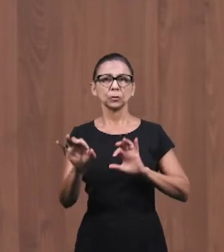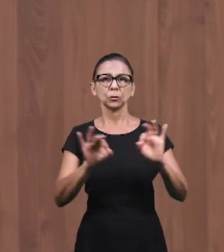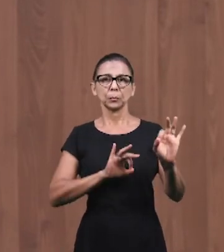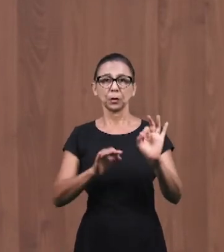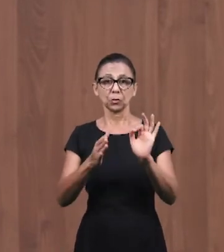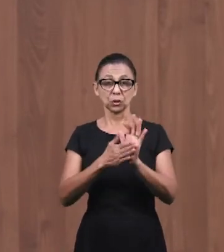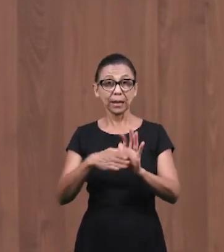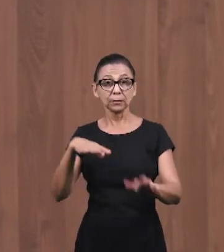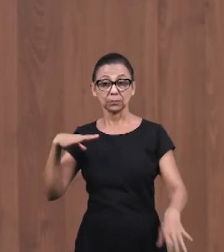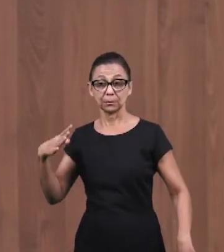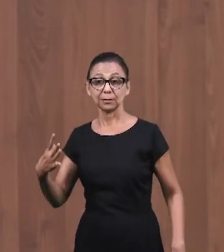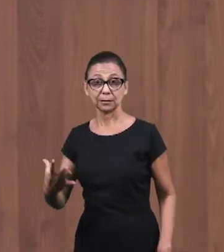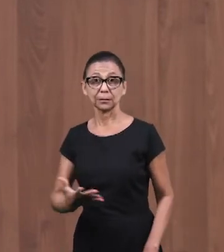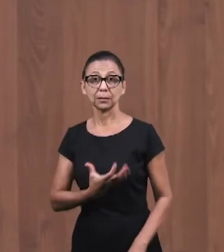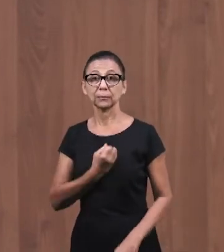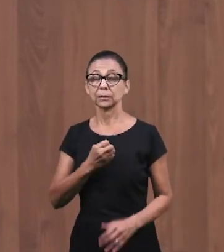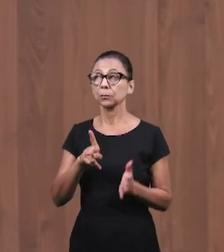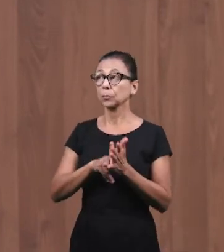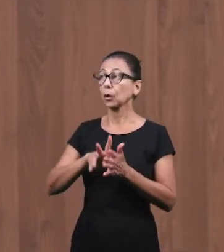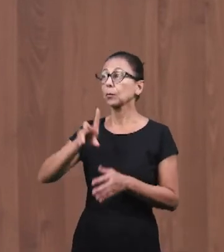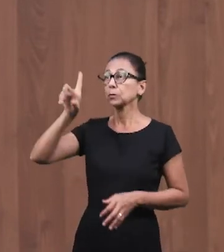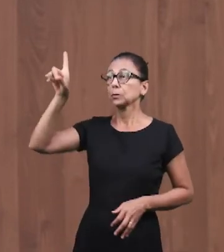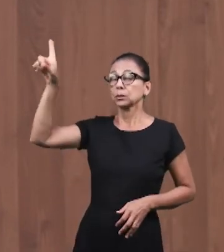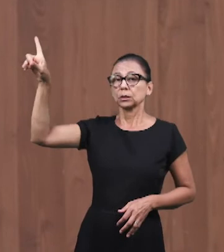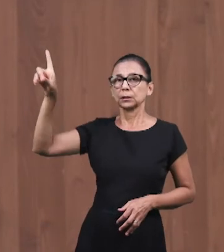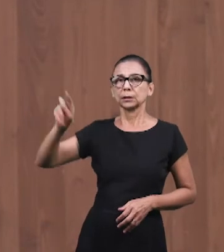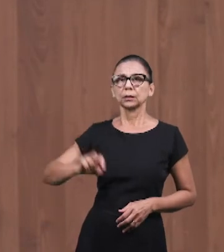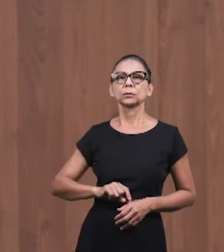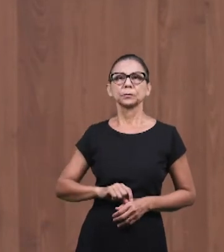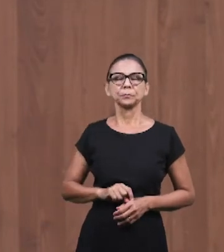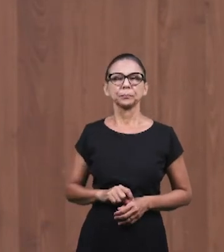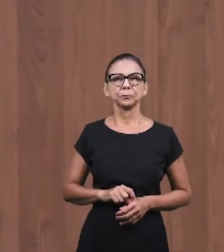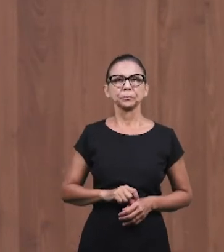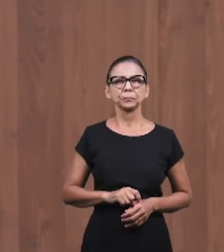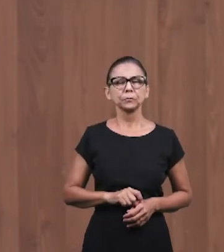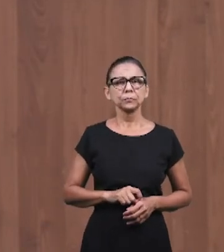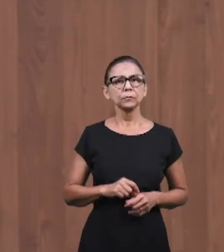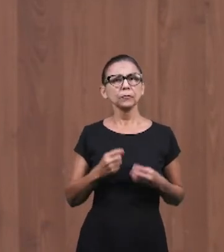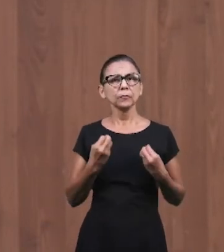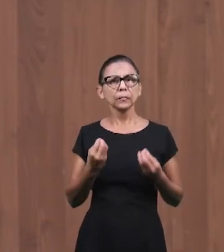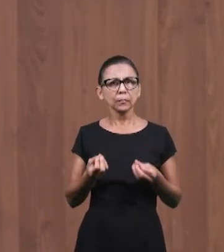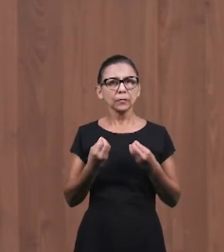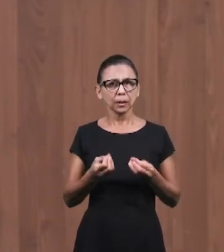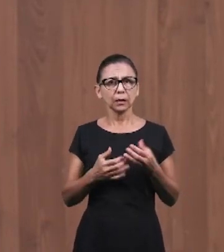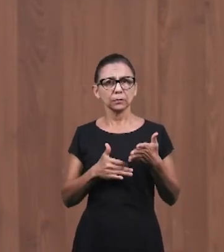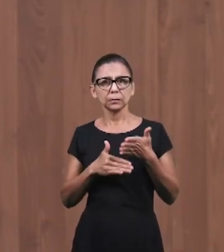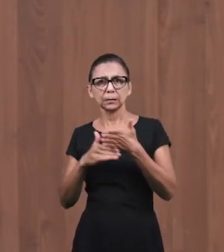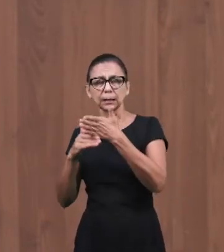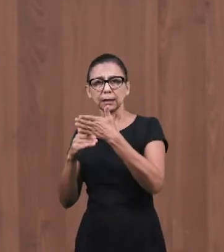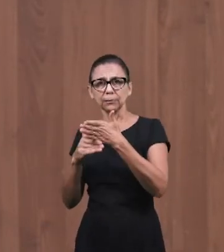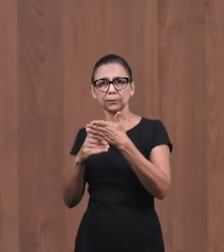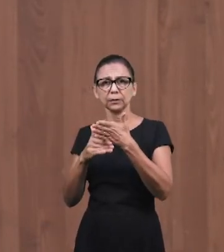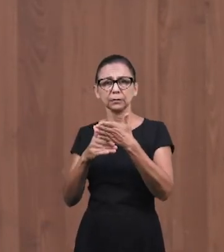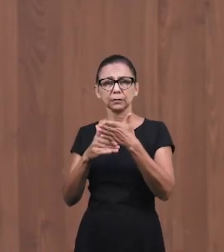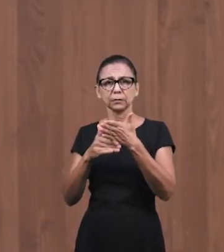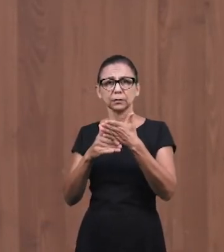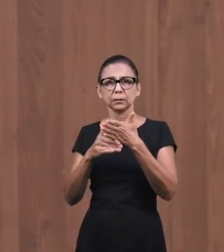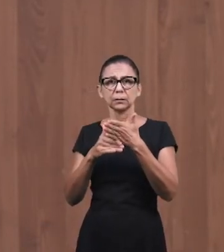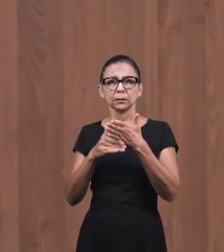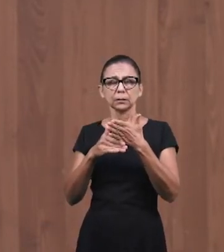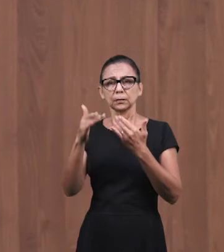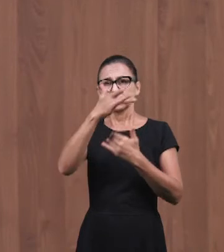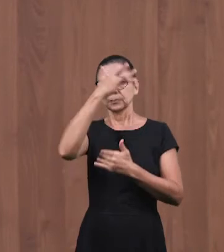projeto de resgate, o projeto de salvação de Deus é um projeto de resgate que levará o homem para a eternidade. Muito